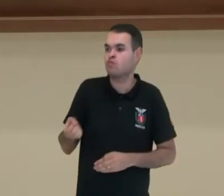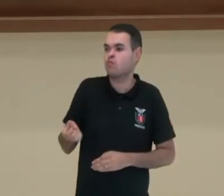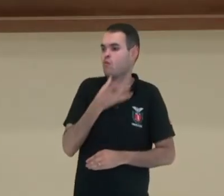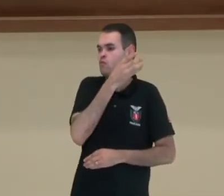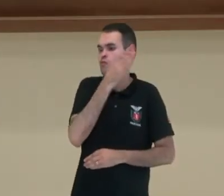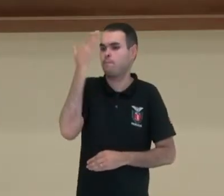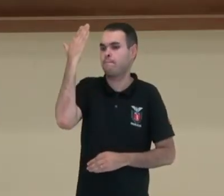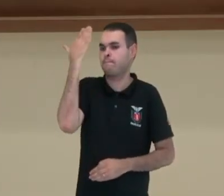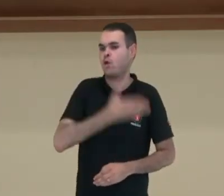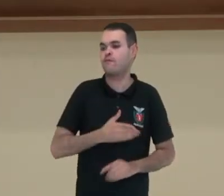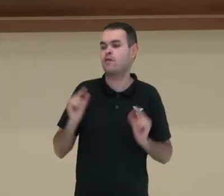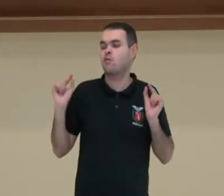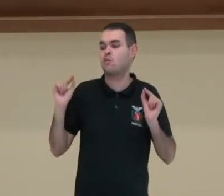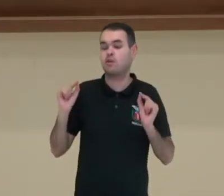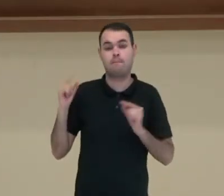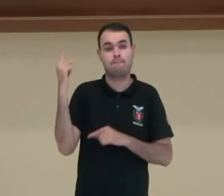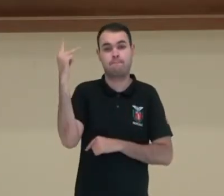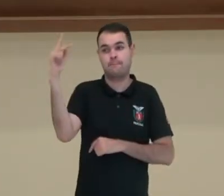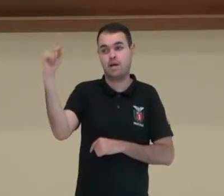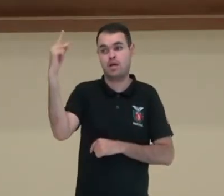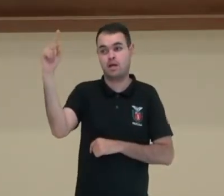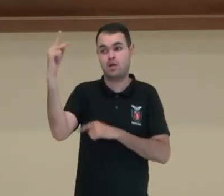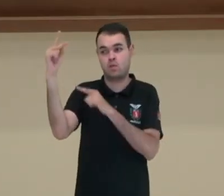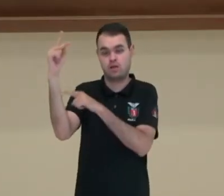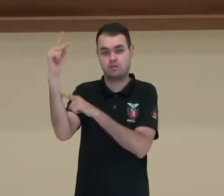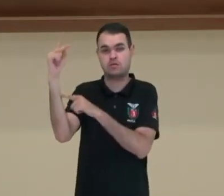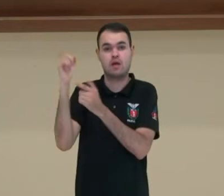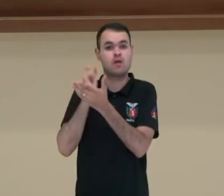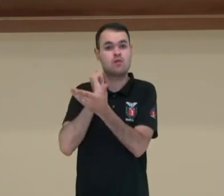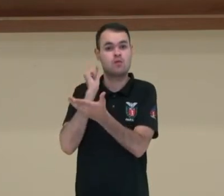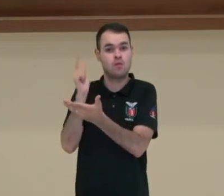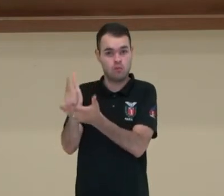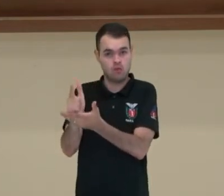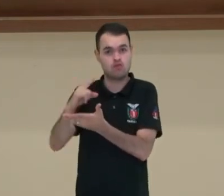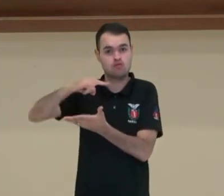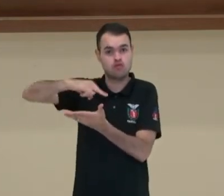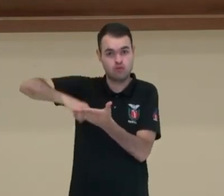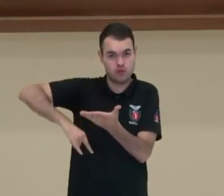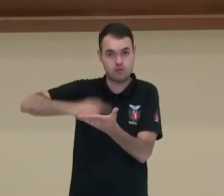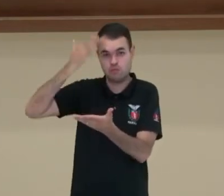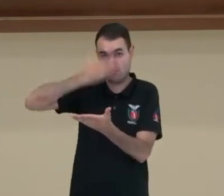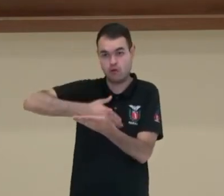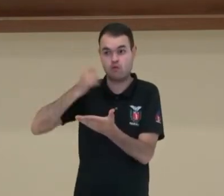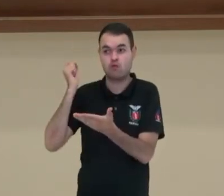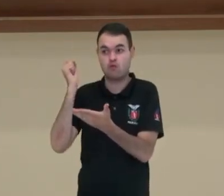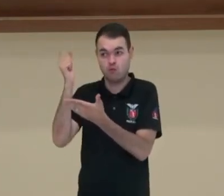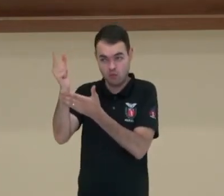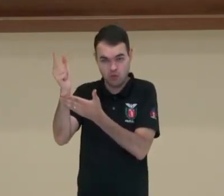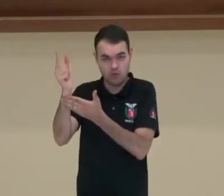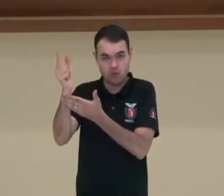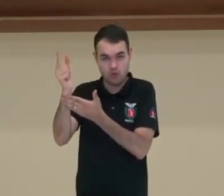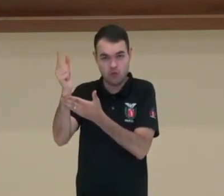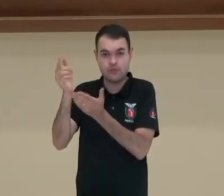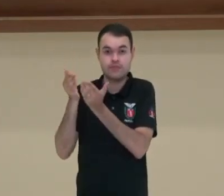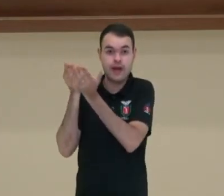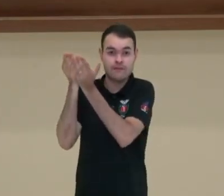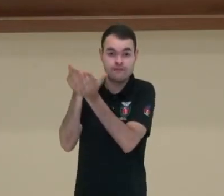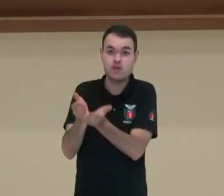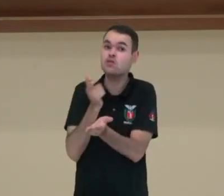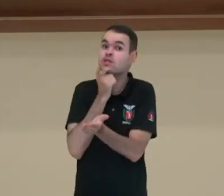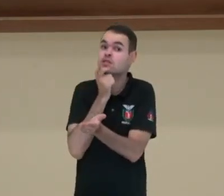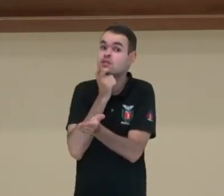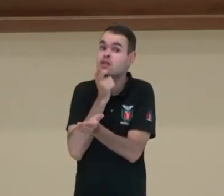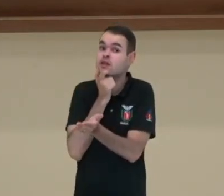que comprovam que o Paraguai comprou documentos que comprovam que o Paraguai comprou navios